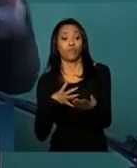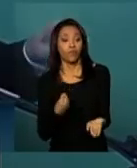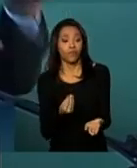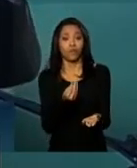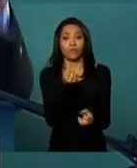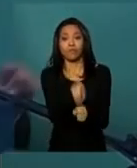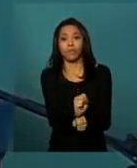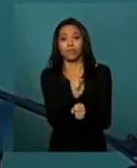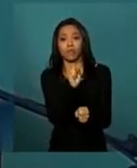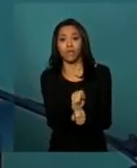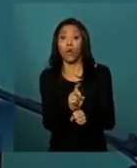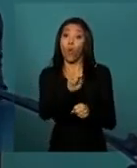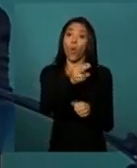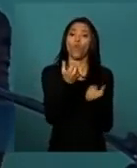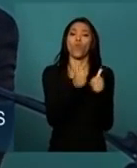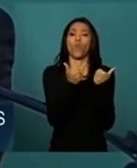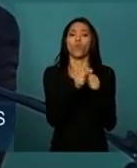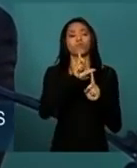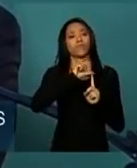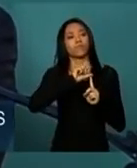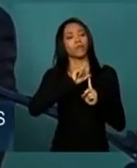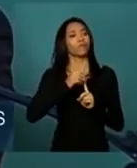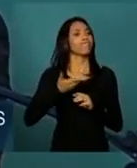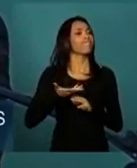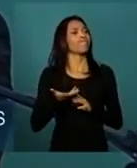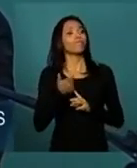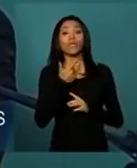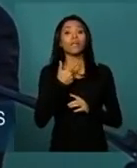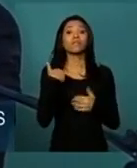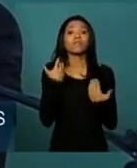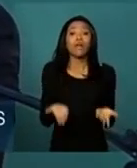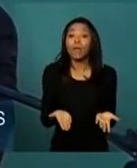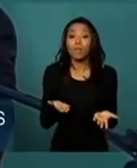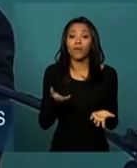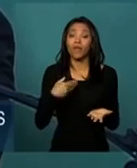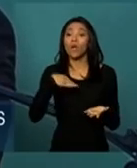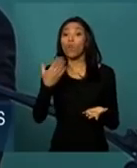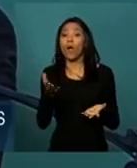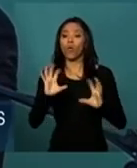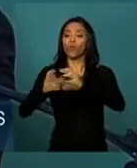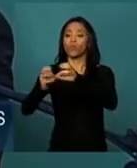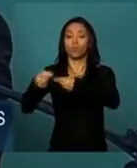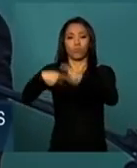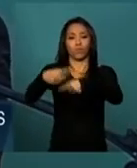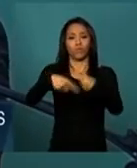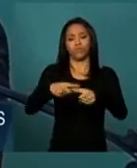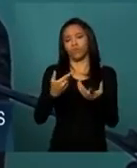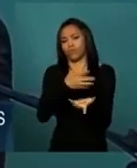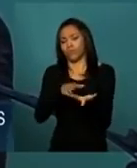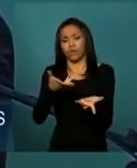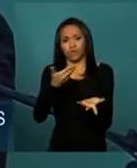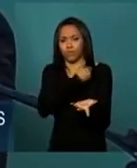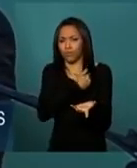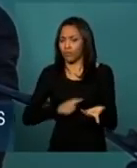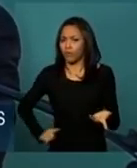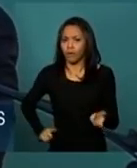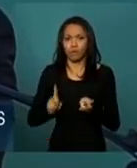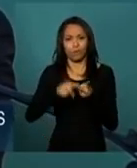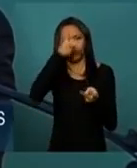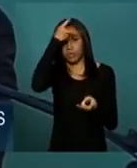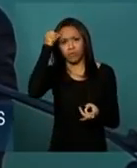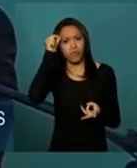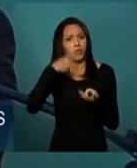na espera do ônibus chegar, não quer saber qual a cor partidária do prefeito, nem do governador, nem do presidente da República. Quer